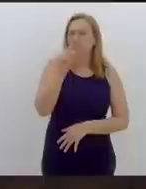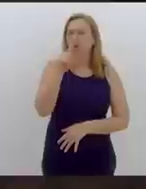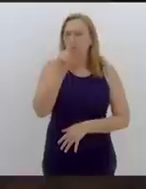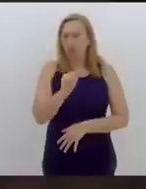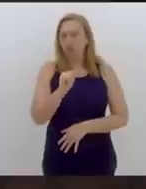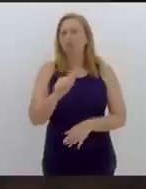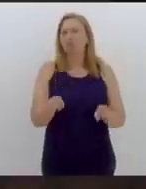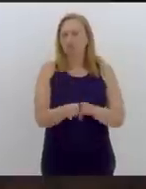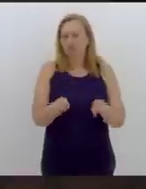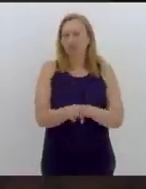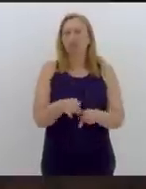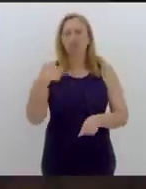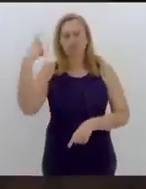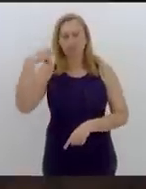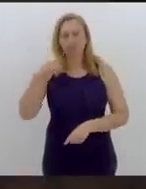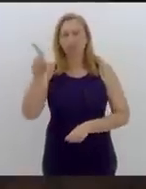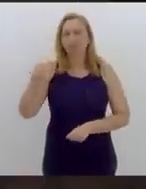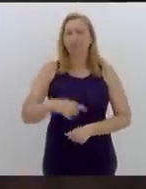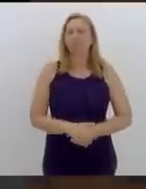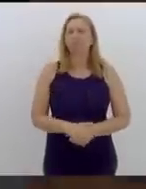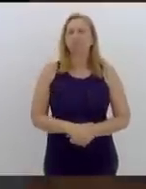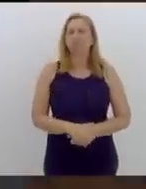sua disposição